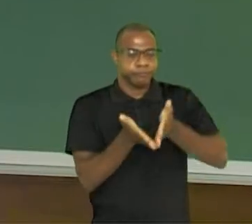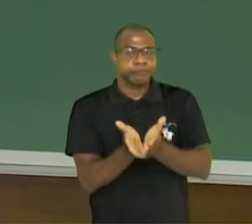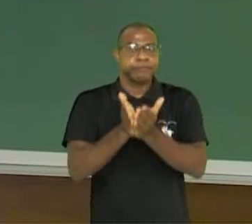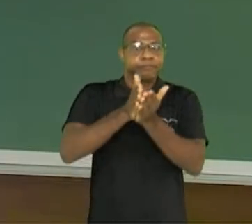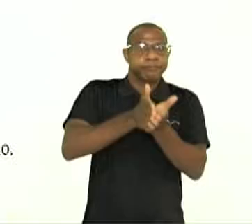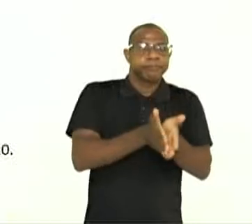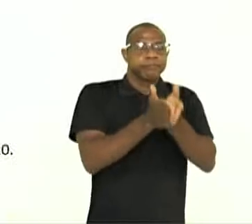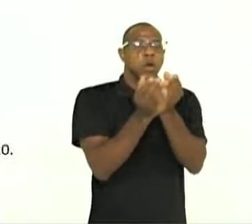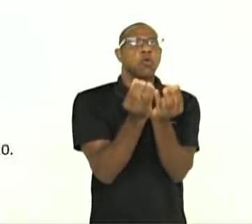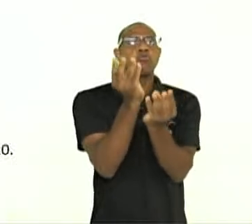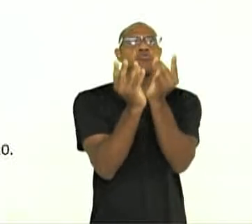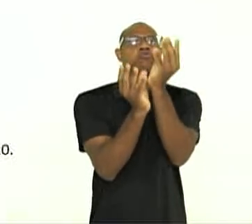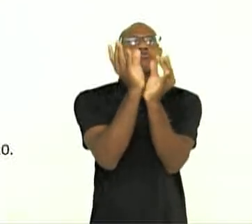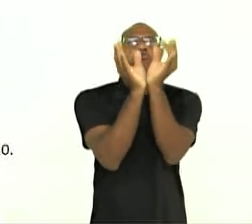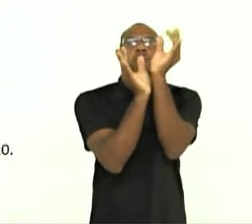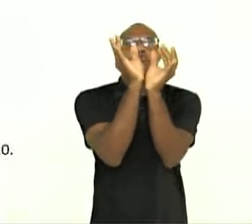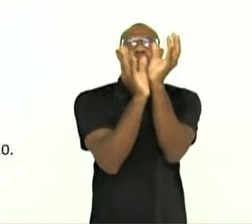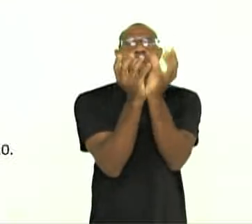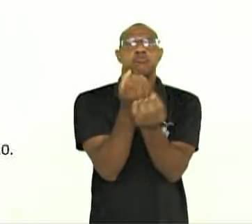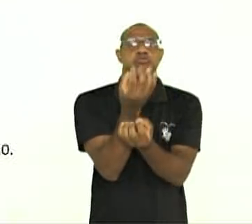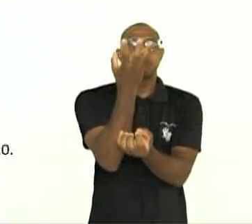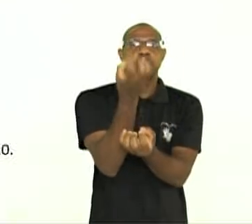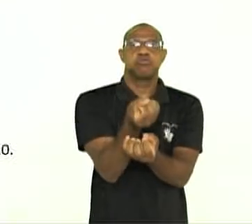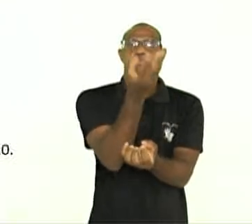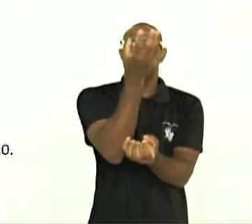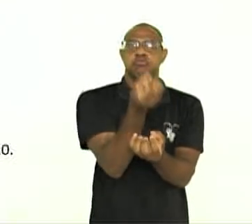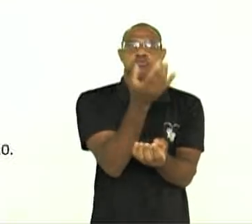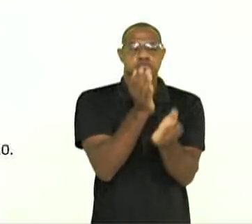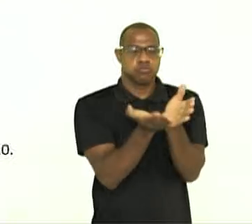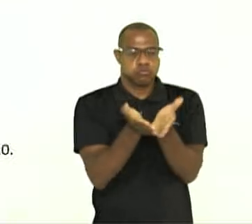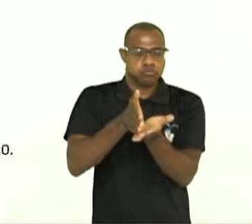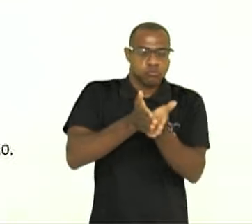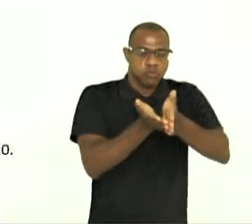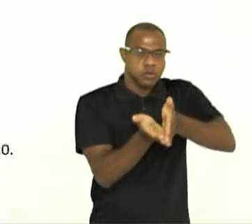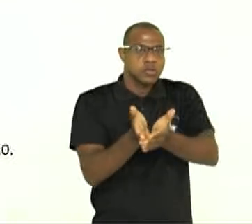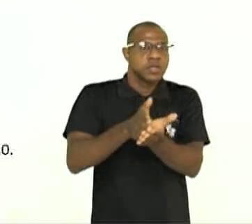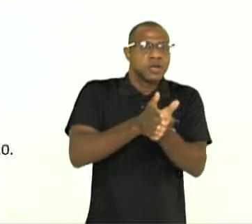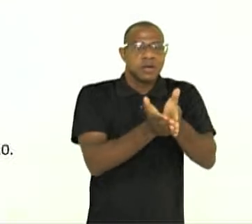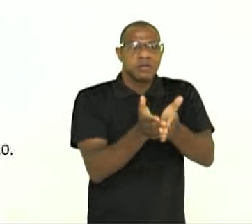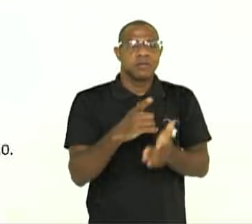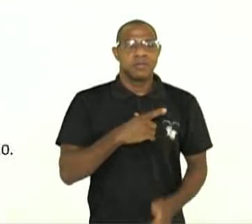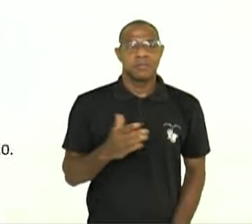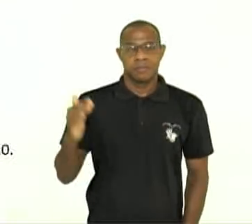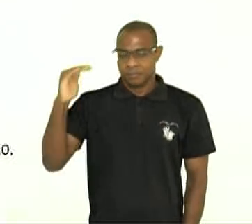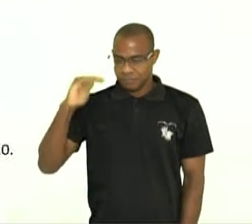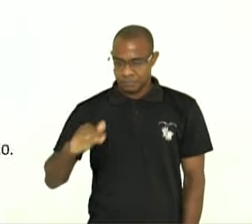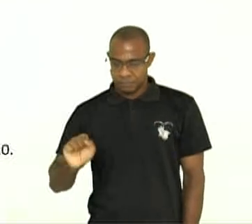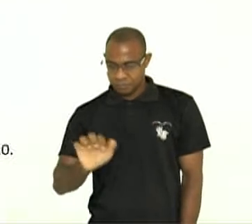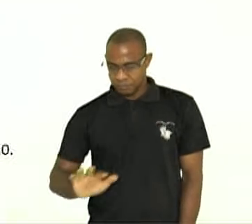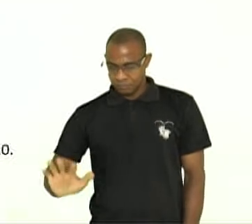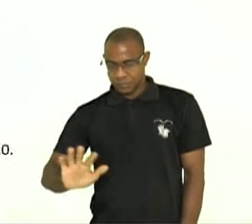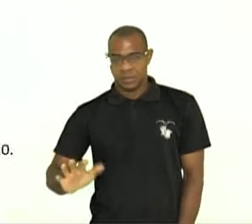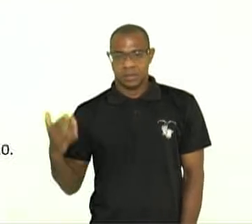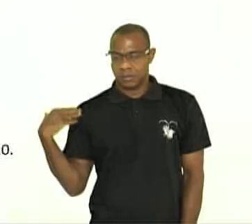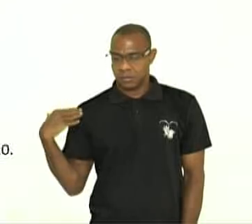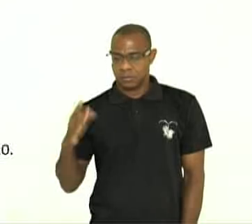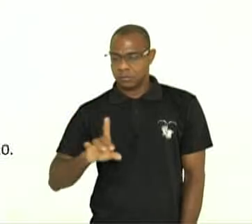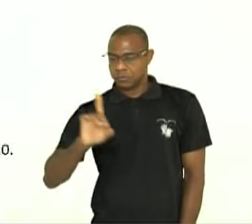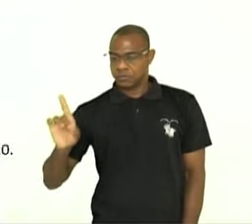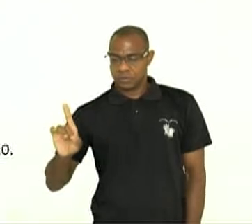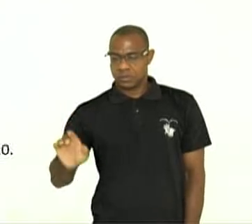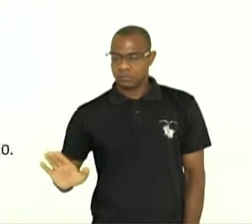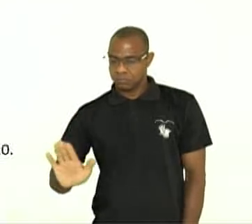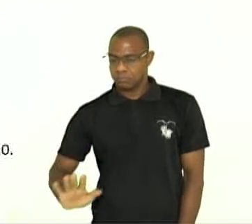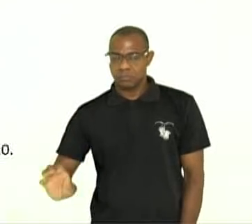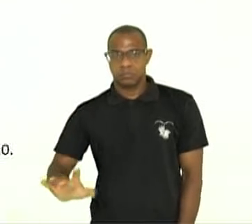a vapor saindo do porto. Ainda, no teu canto direito embaixo da imagem, olha aí agora, no teu canto direito embaixo,